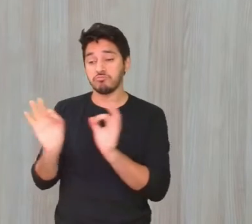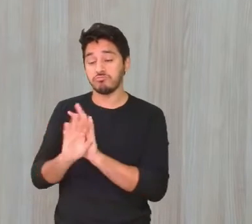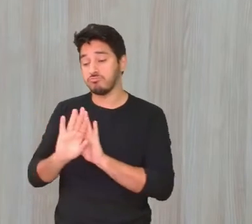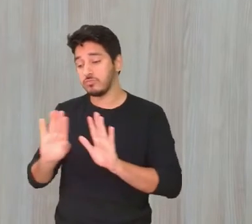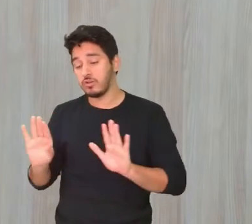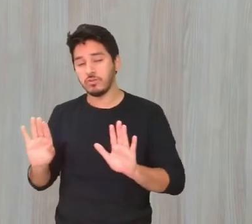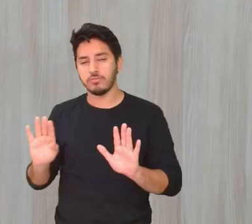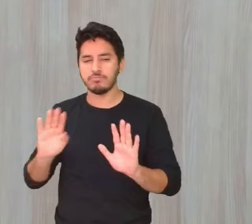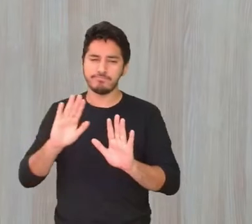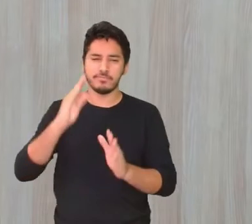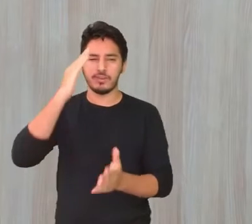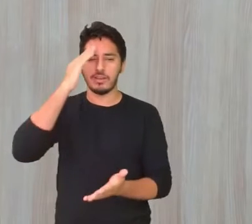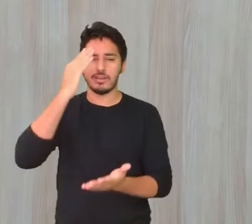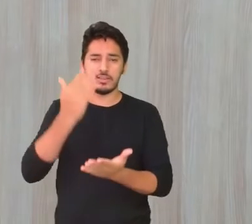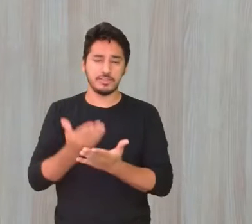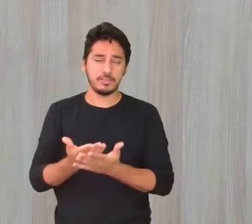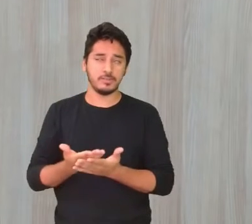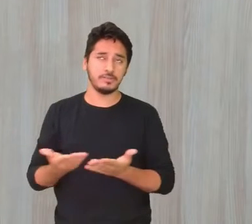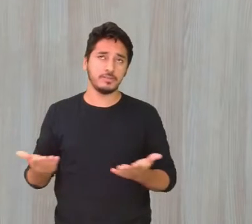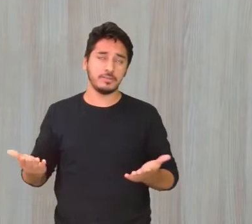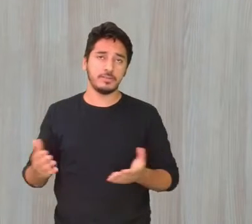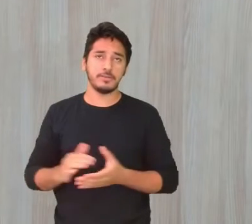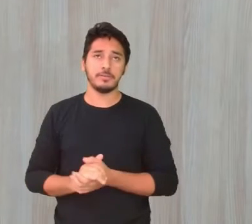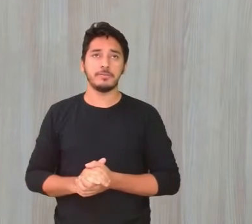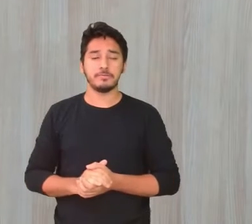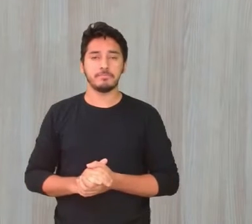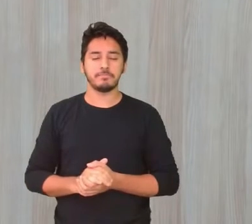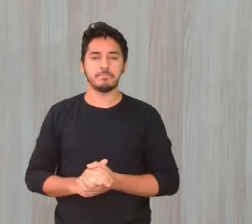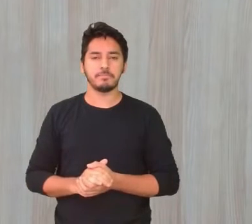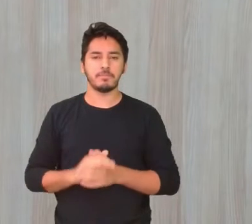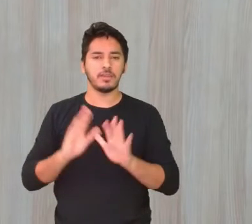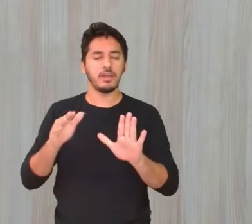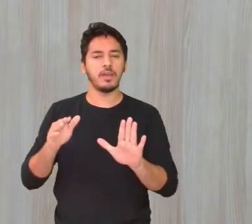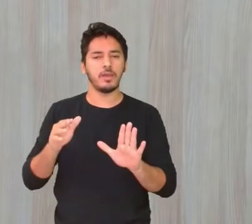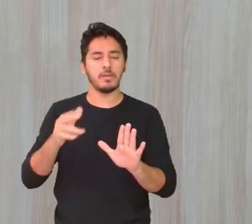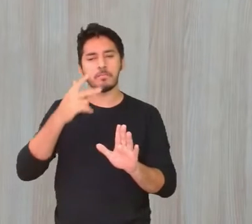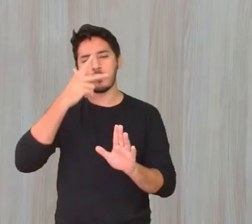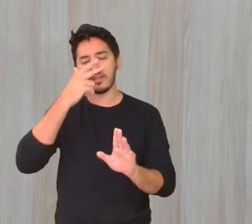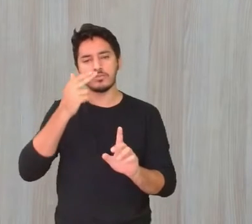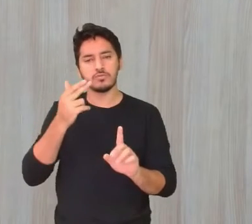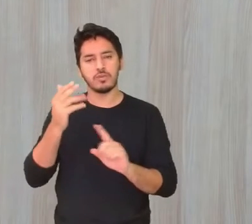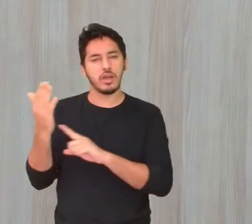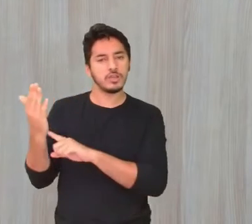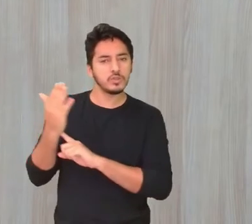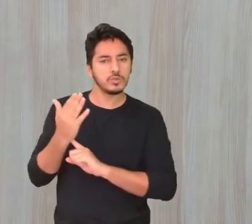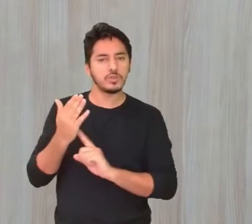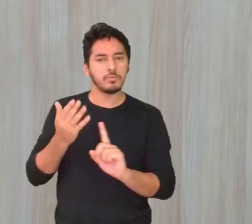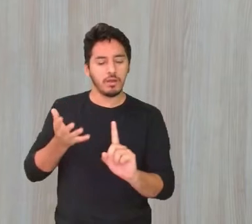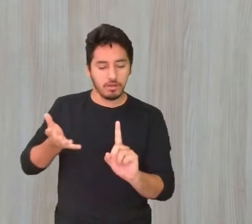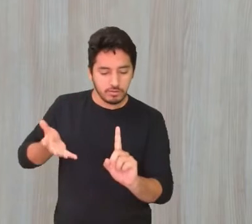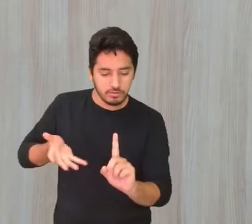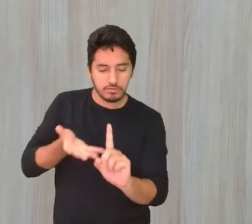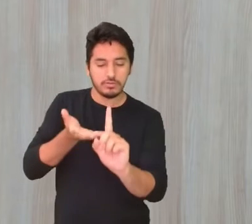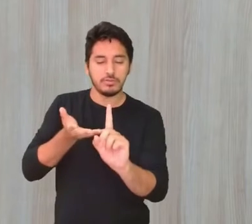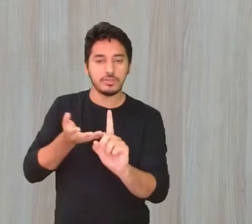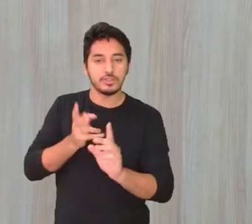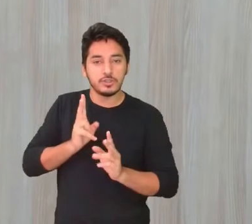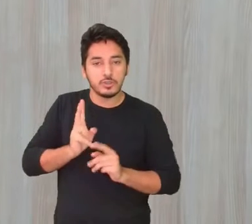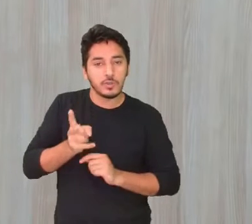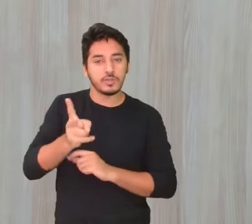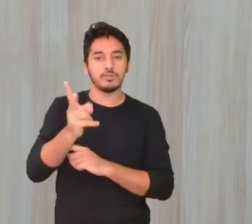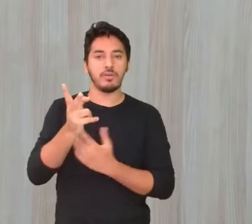eu acredito que isso seja meio que um impulso para a gente continuar, para a gente seguir, sabe?